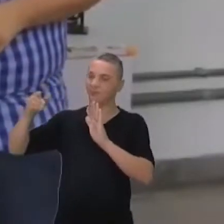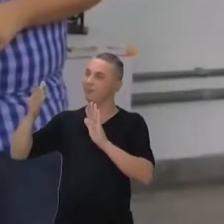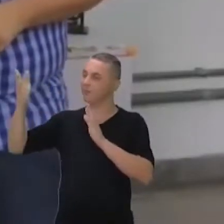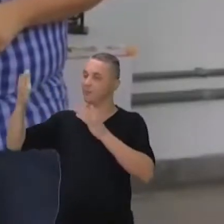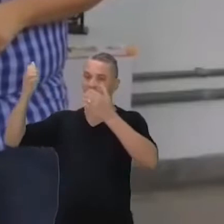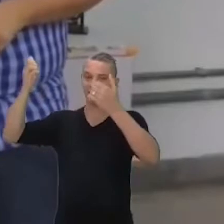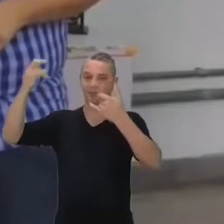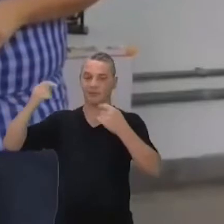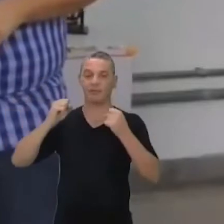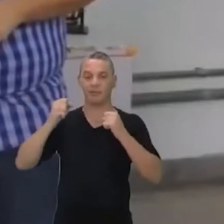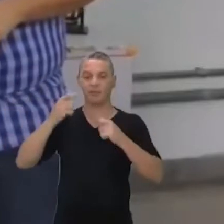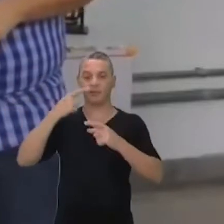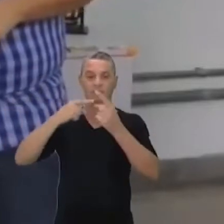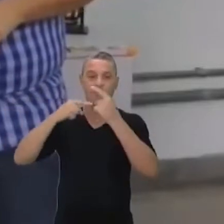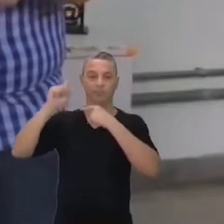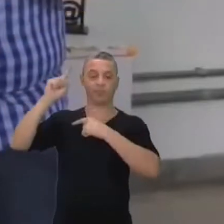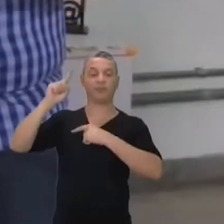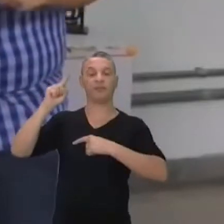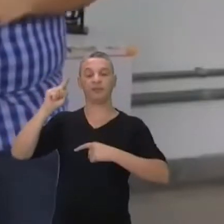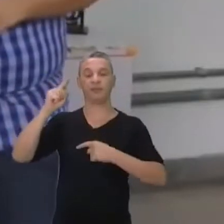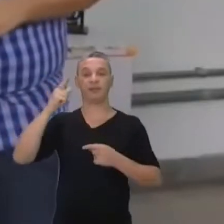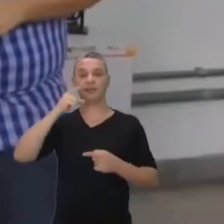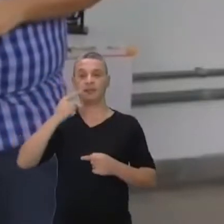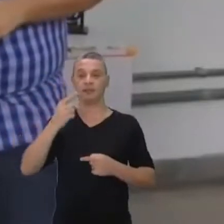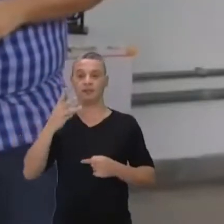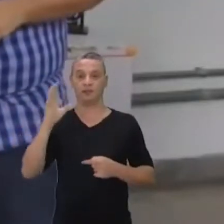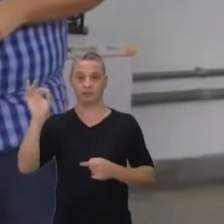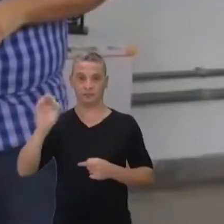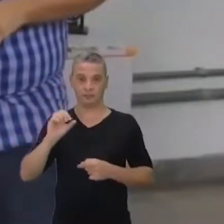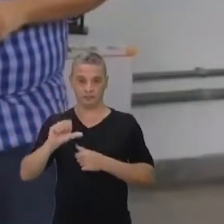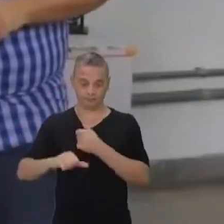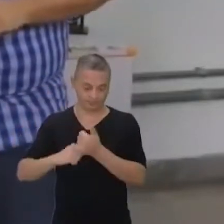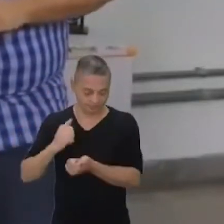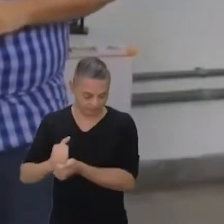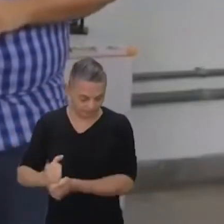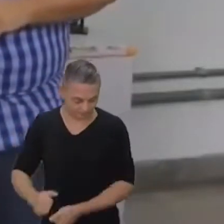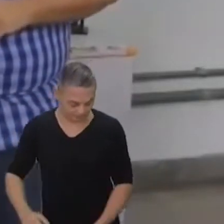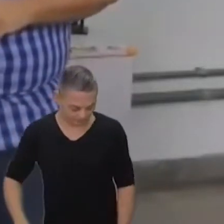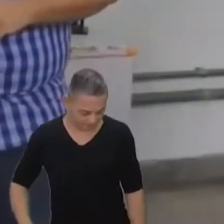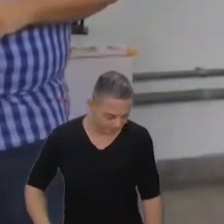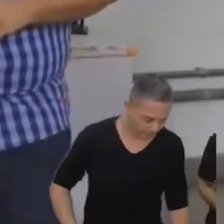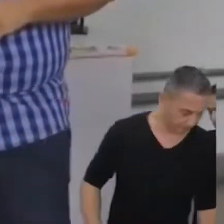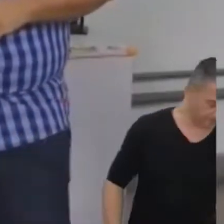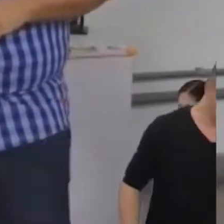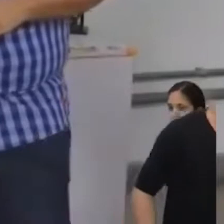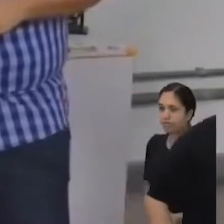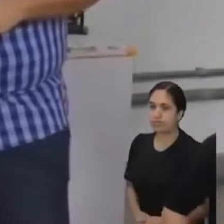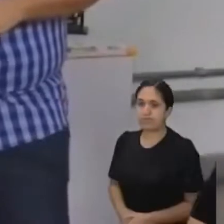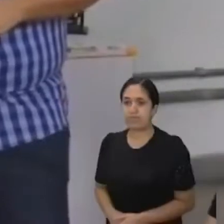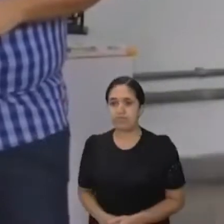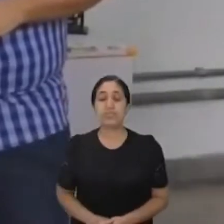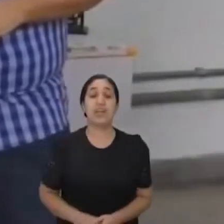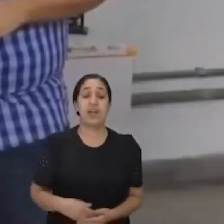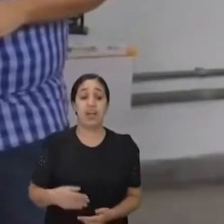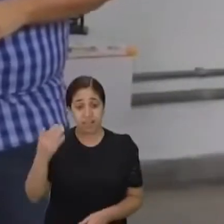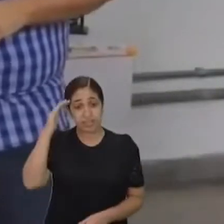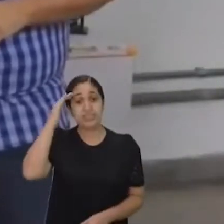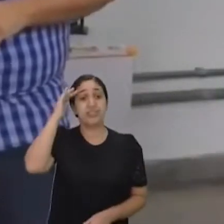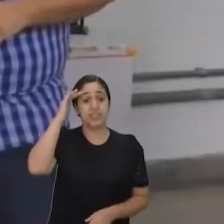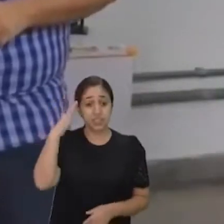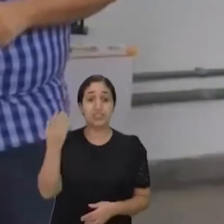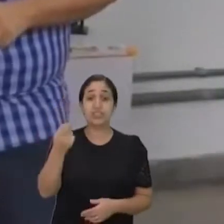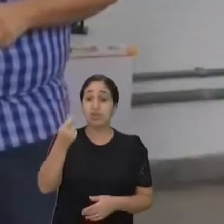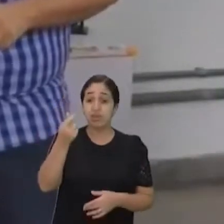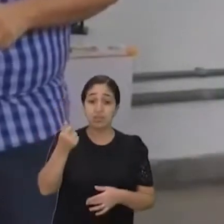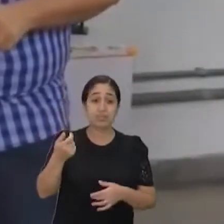aí a alcançar uma taxa básica de juros em 13%. Ah, entendi. Então, a taxa Selic